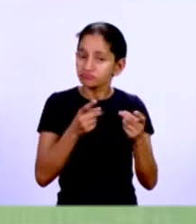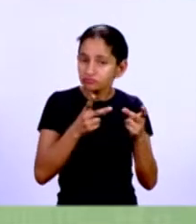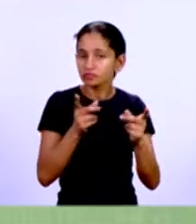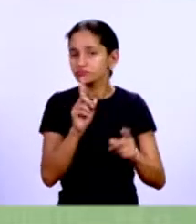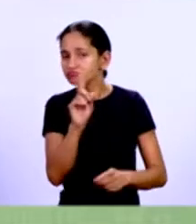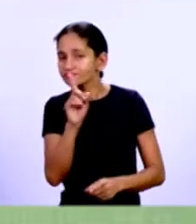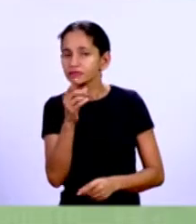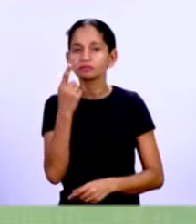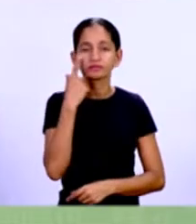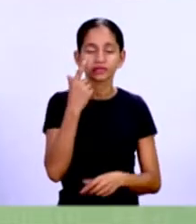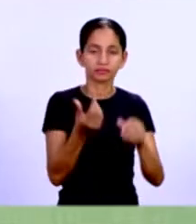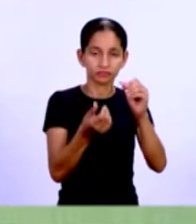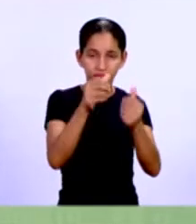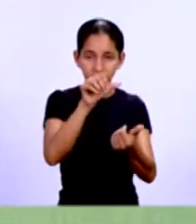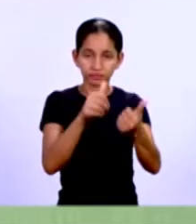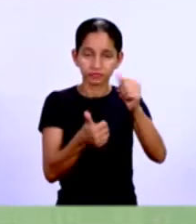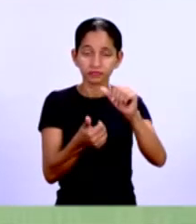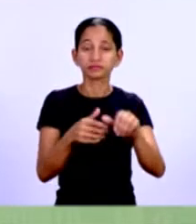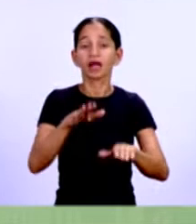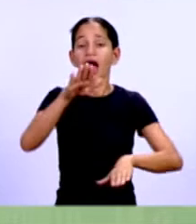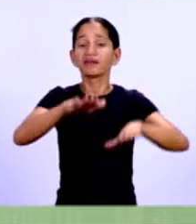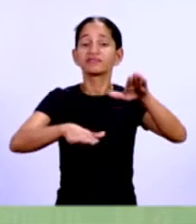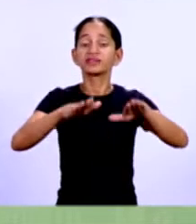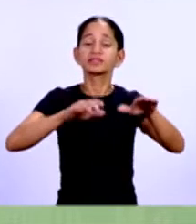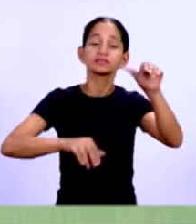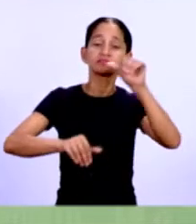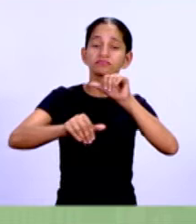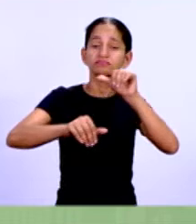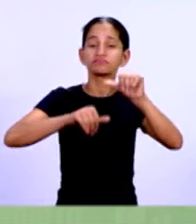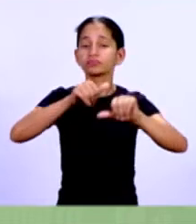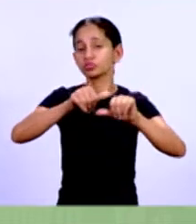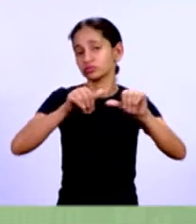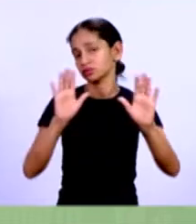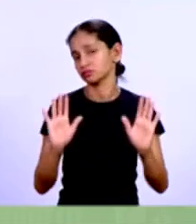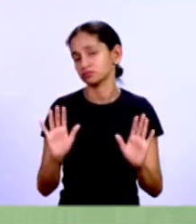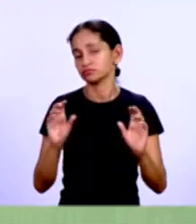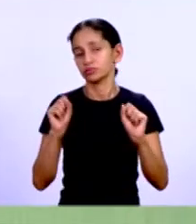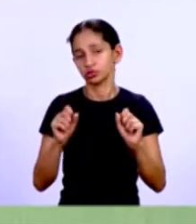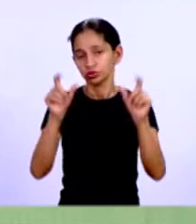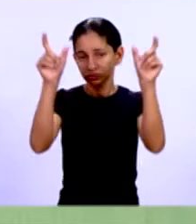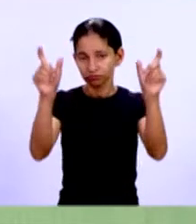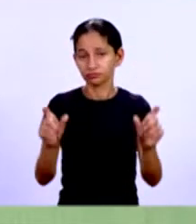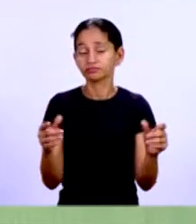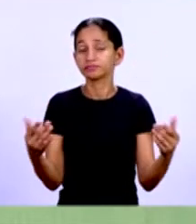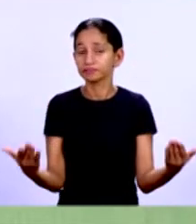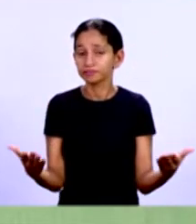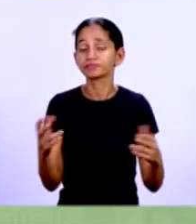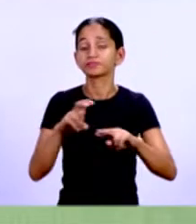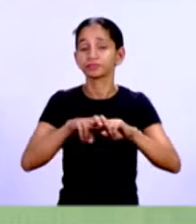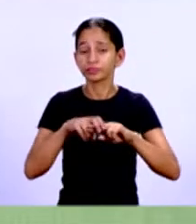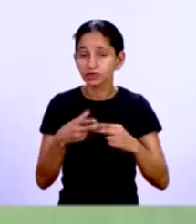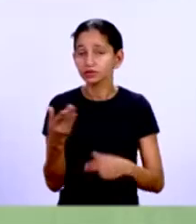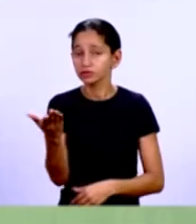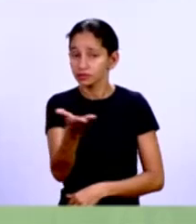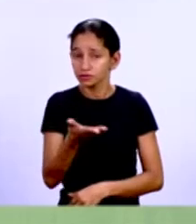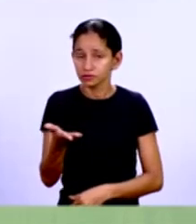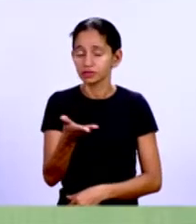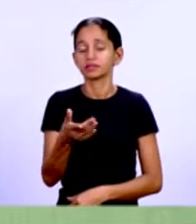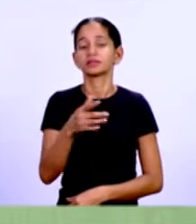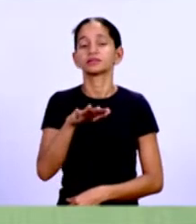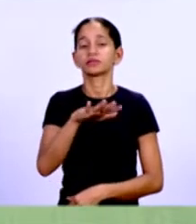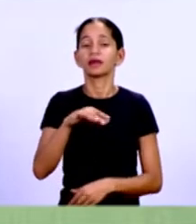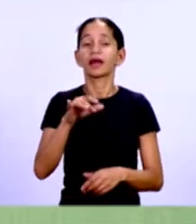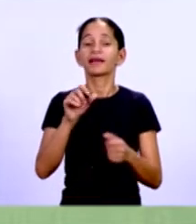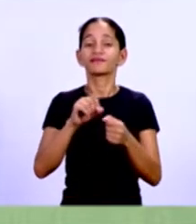minimizar possíveis alternâncias em suas previsões e expectativas. Dessa forma, são desenvolvidos mecanismos